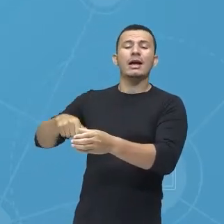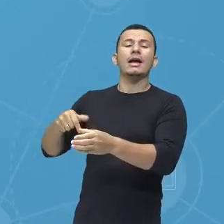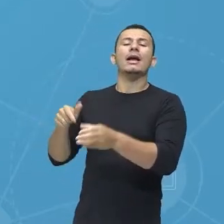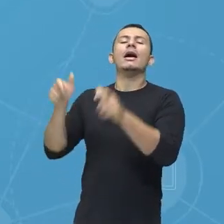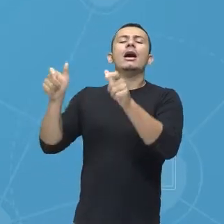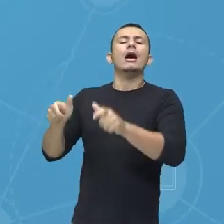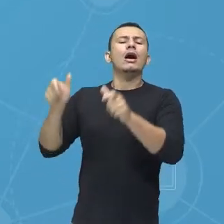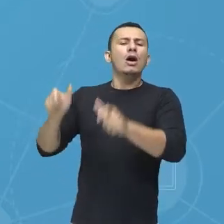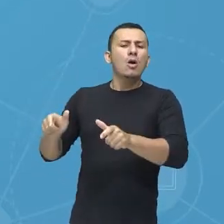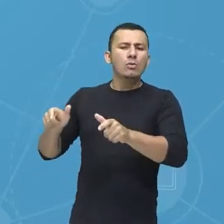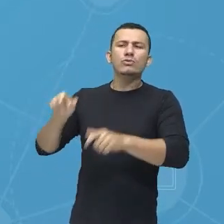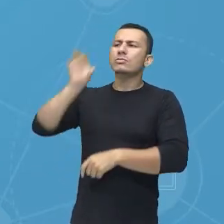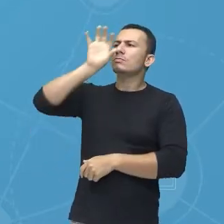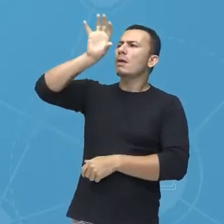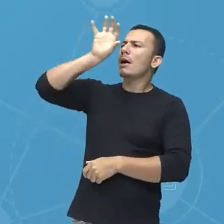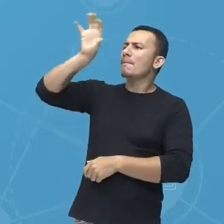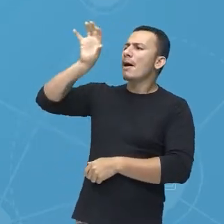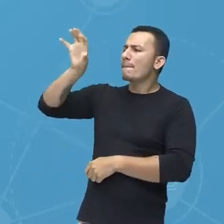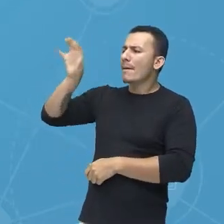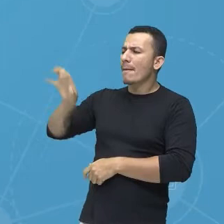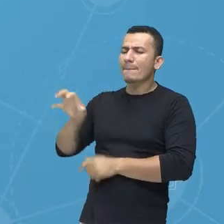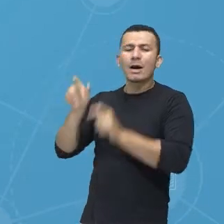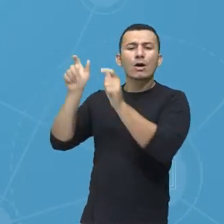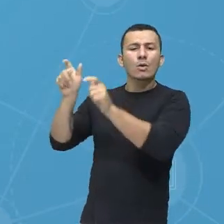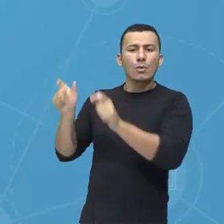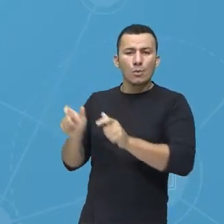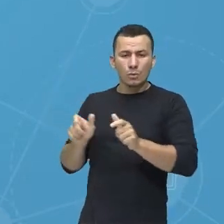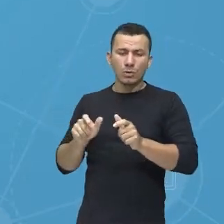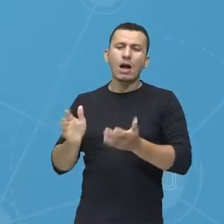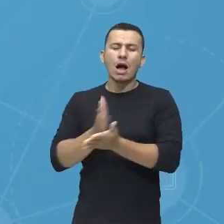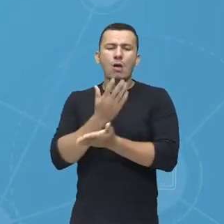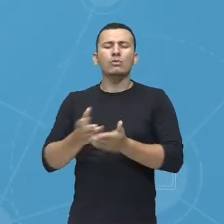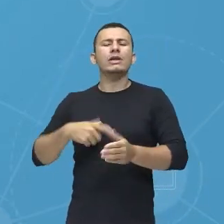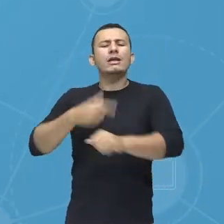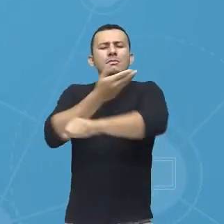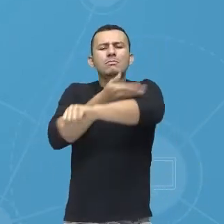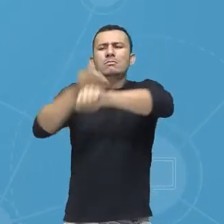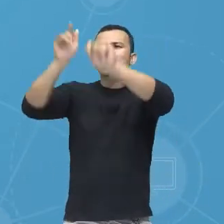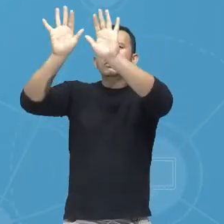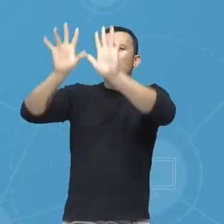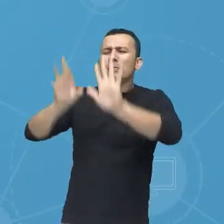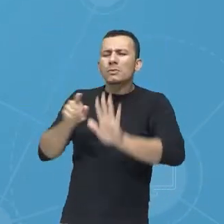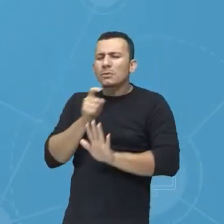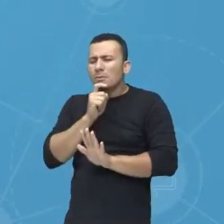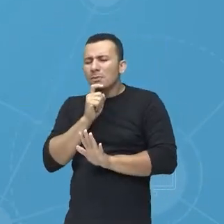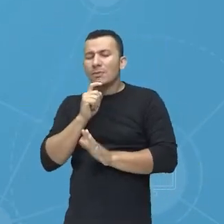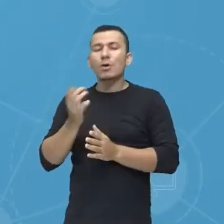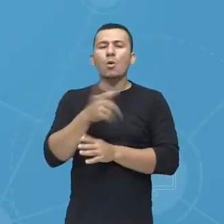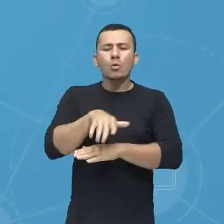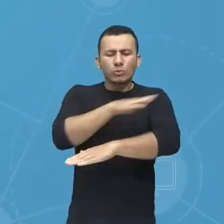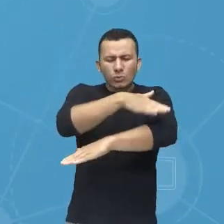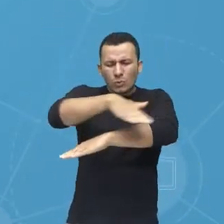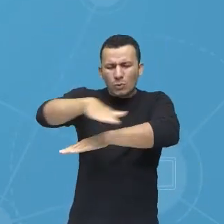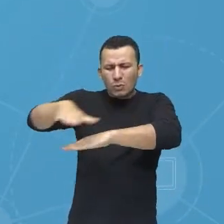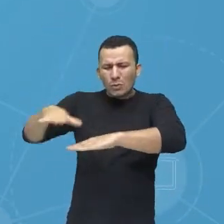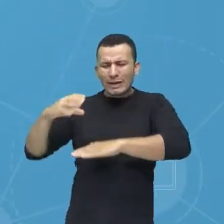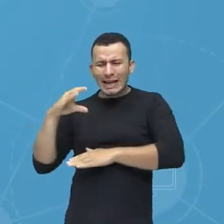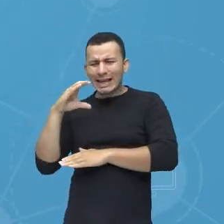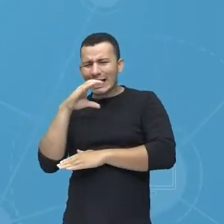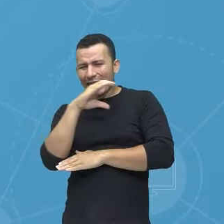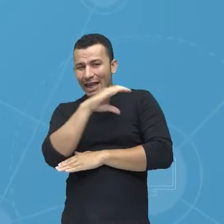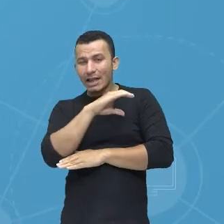que a pessoa mora. A gente que mora na neve, tem gente que mora no deserto, tem gente que mora num